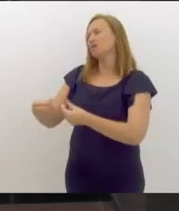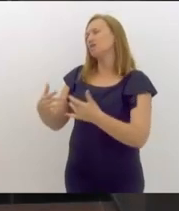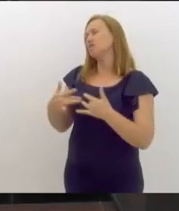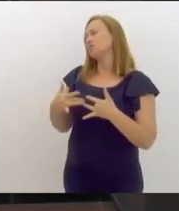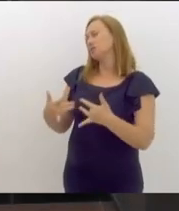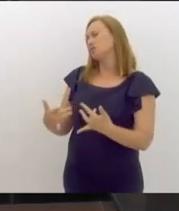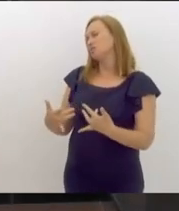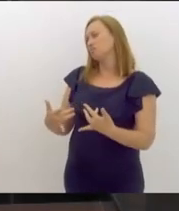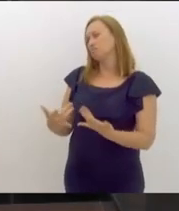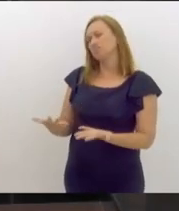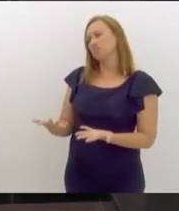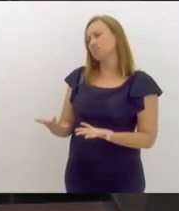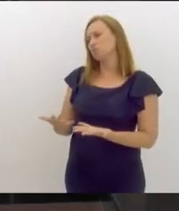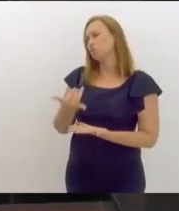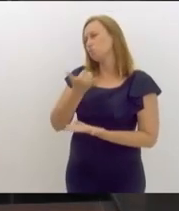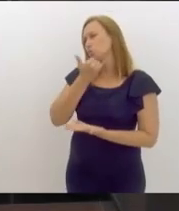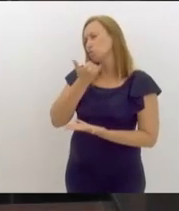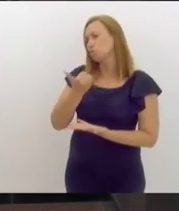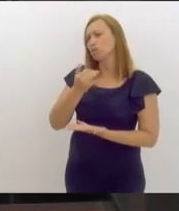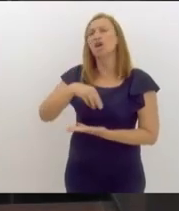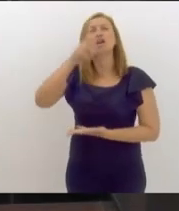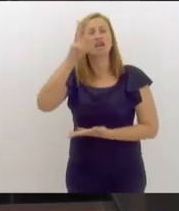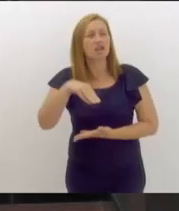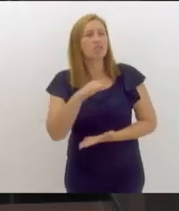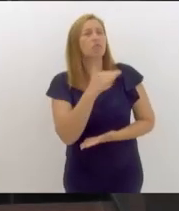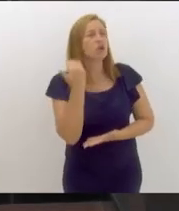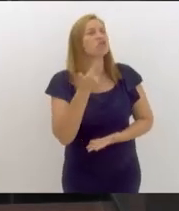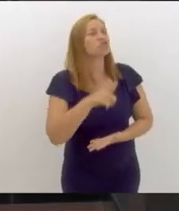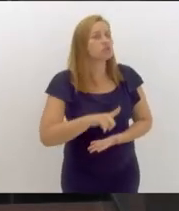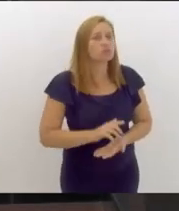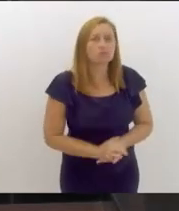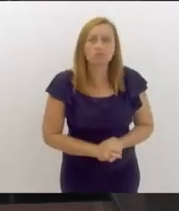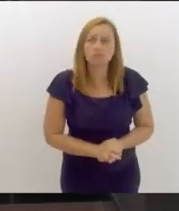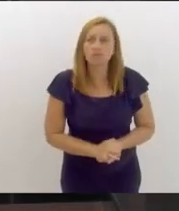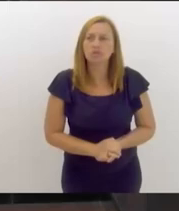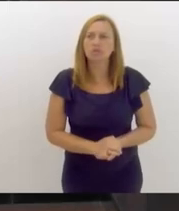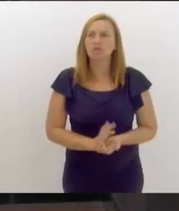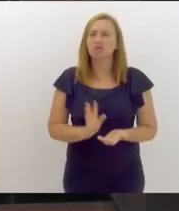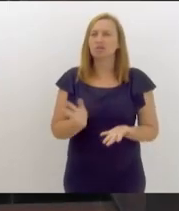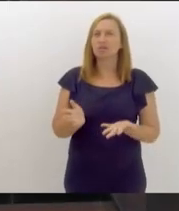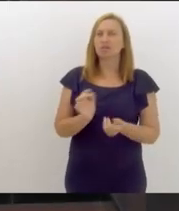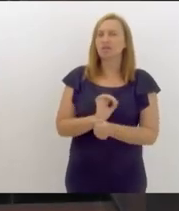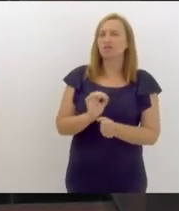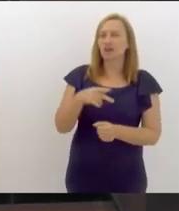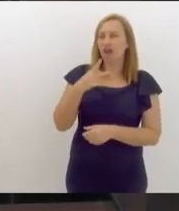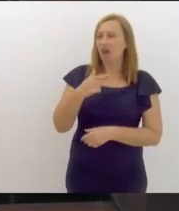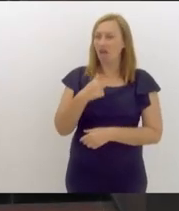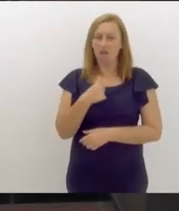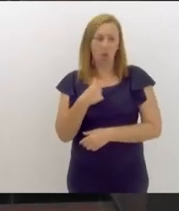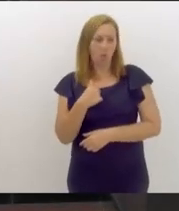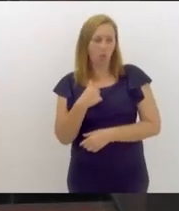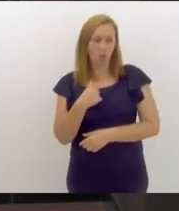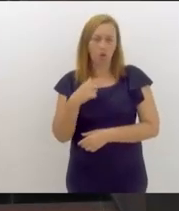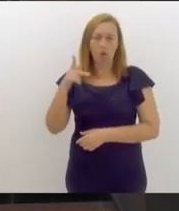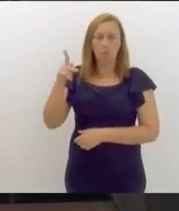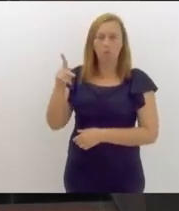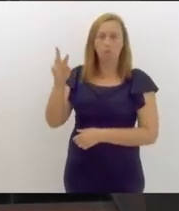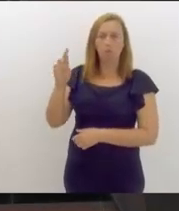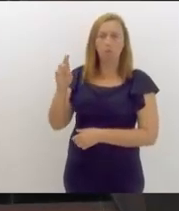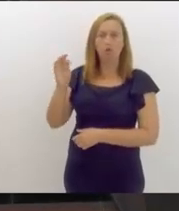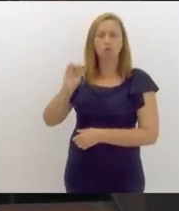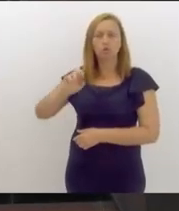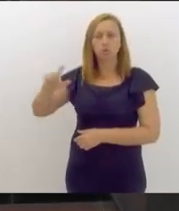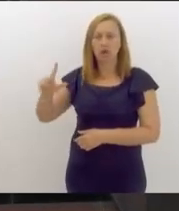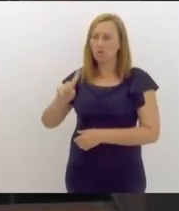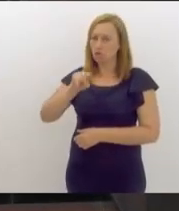Me desculpe quem será o próximo e não adianta dizer que como eu como Portugal e muitos outros que